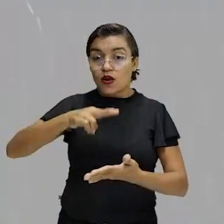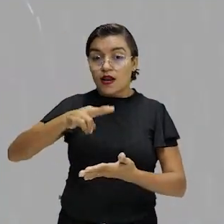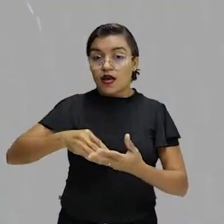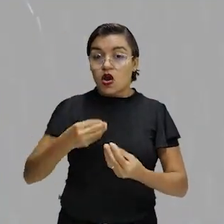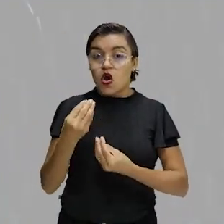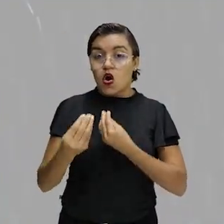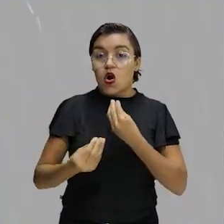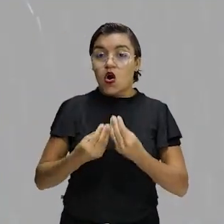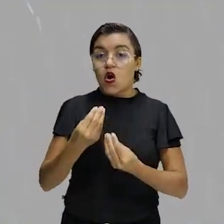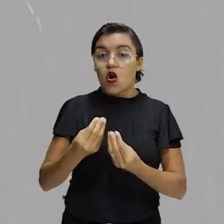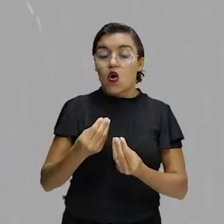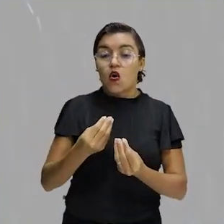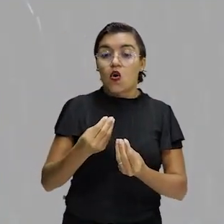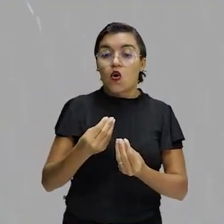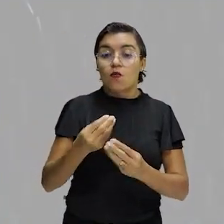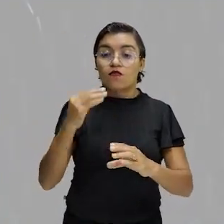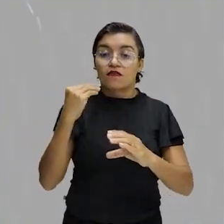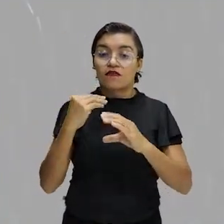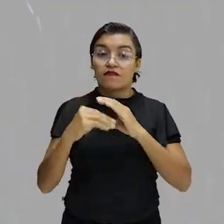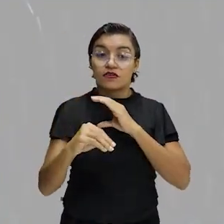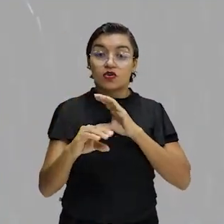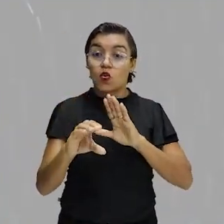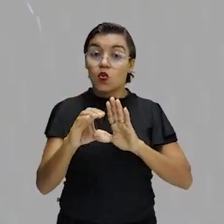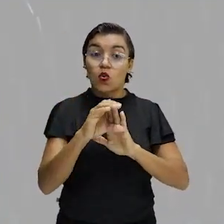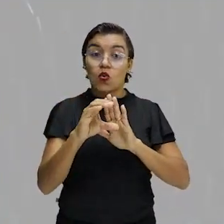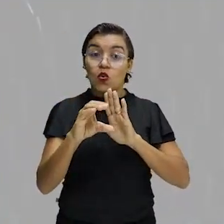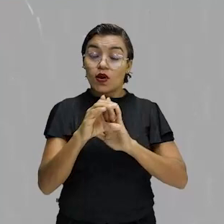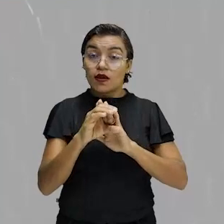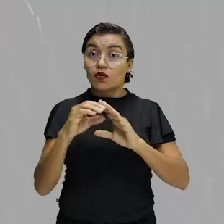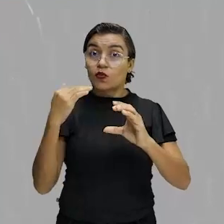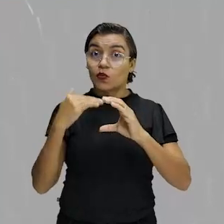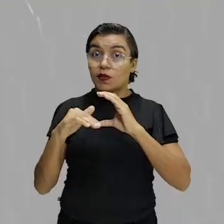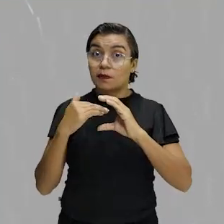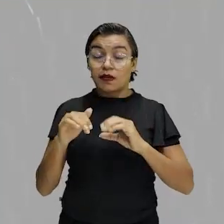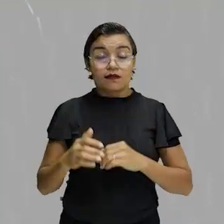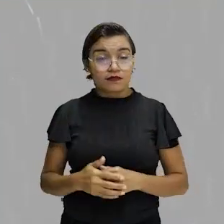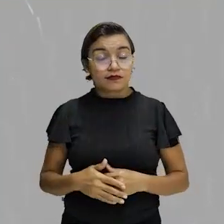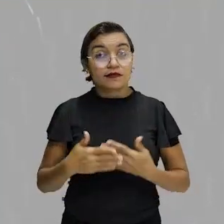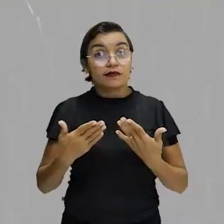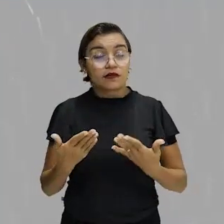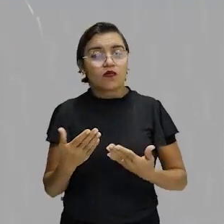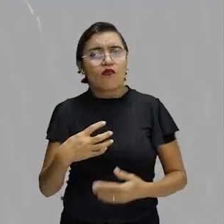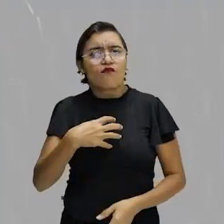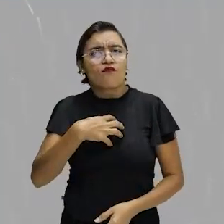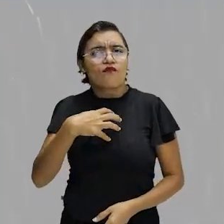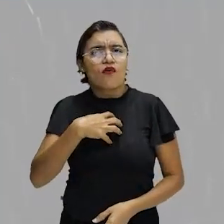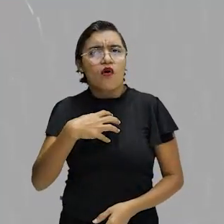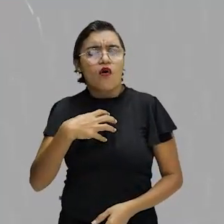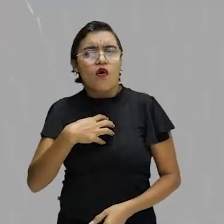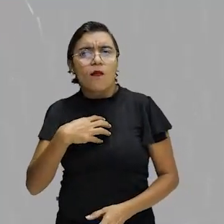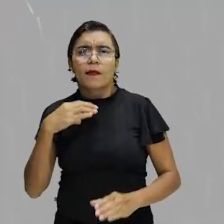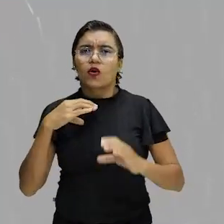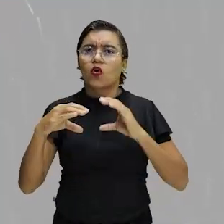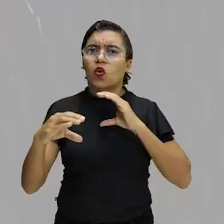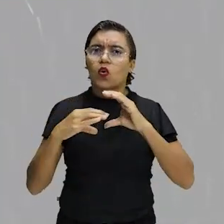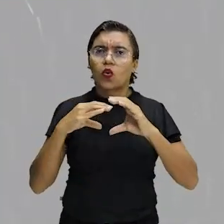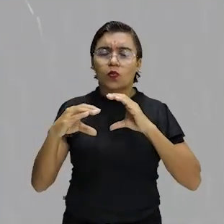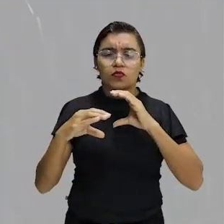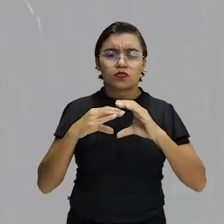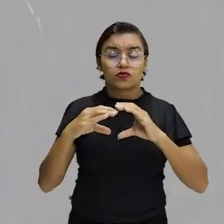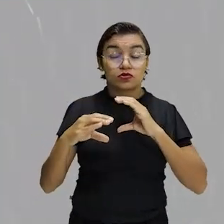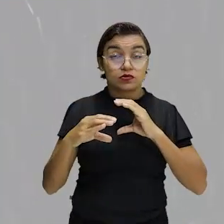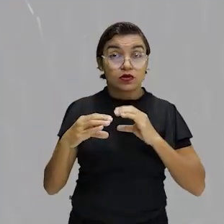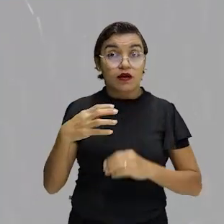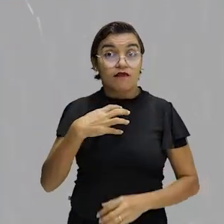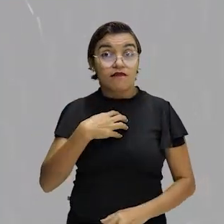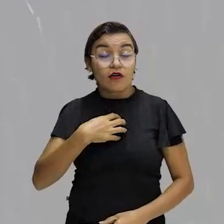está ali selecionando pessoas, até isso ele vai levar em consideração a maneira como você se comunica, a maneira como você